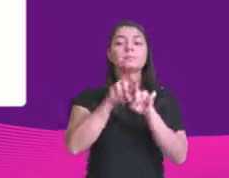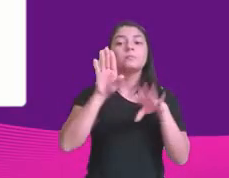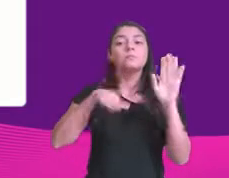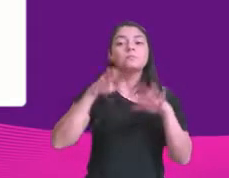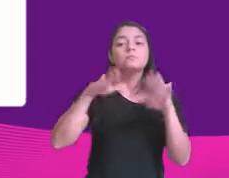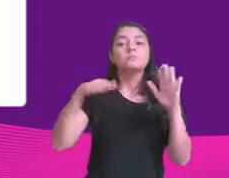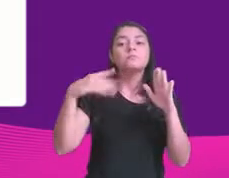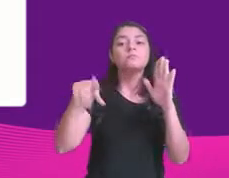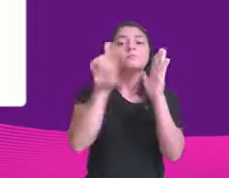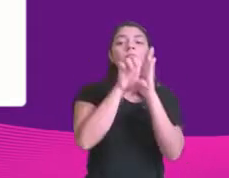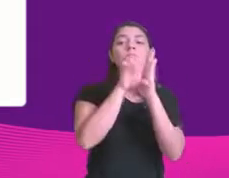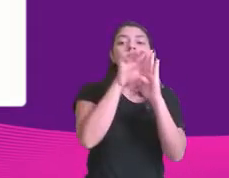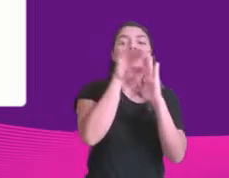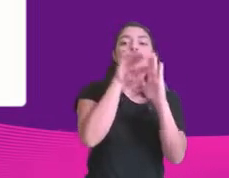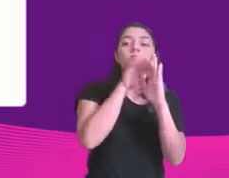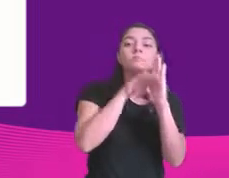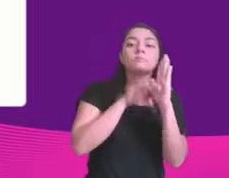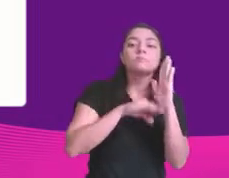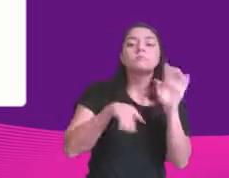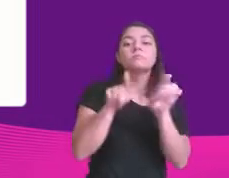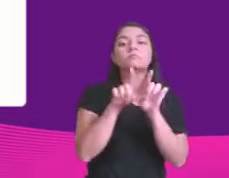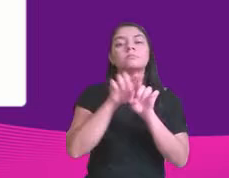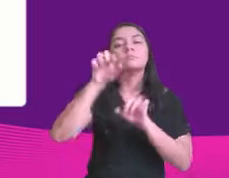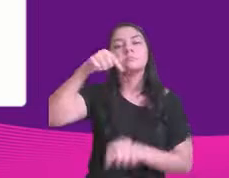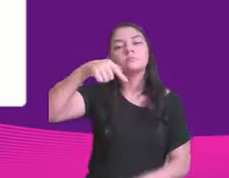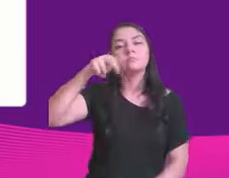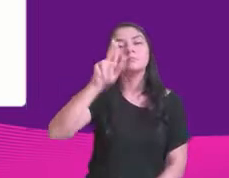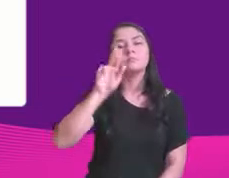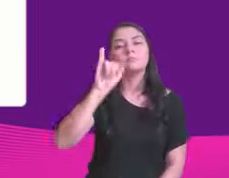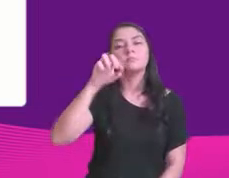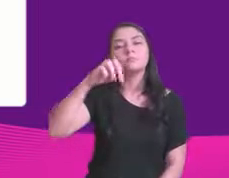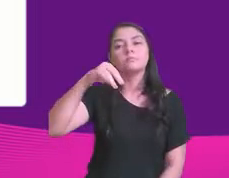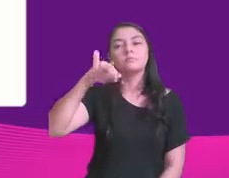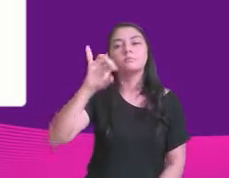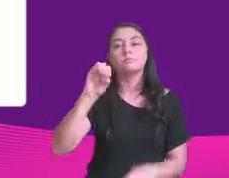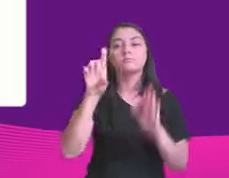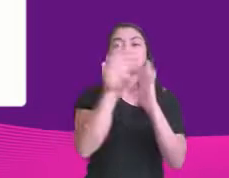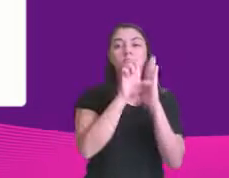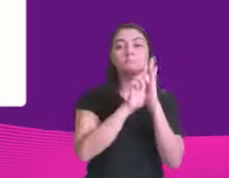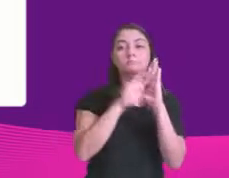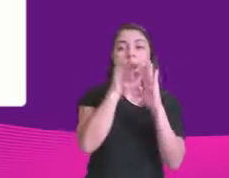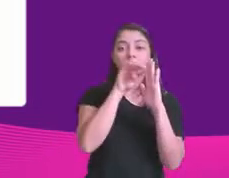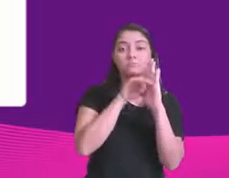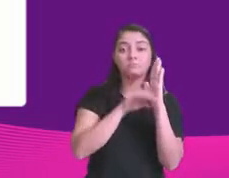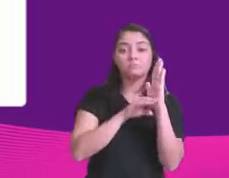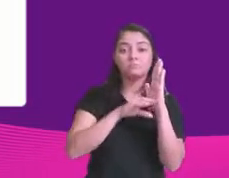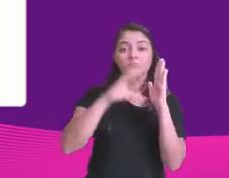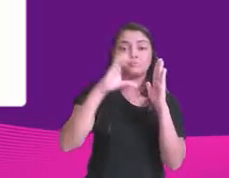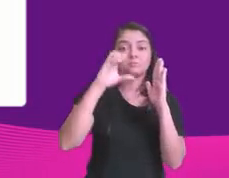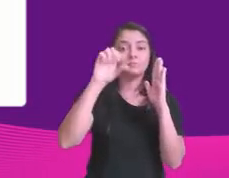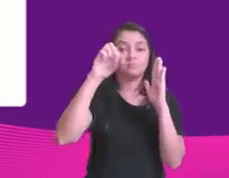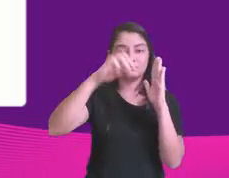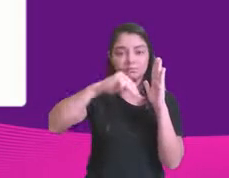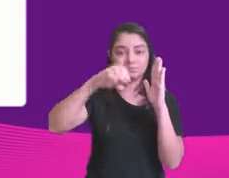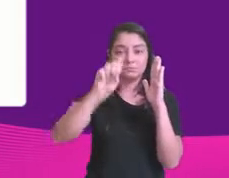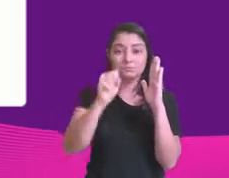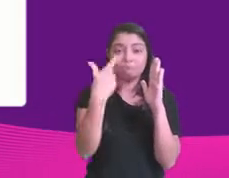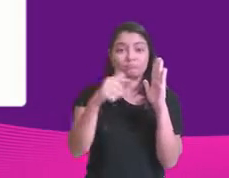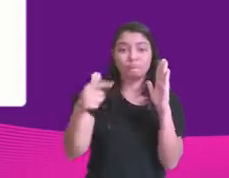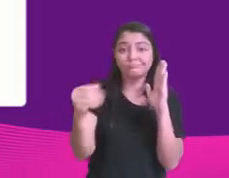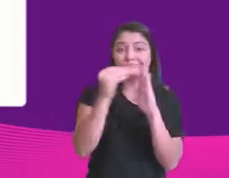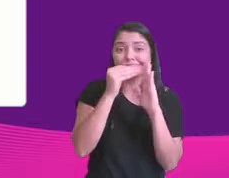legislação, e aí a gente fala de hipertermoquimioterapia, e aí a gente vê um problema de legislação, porque não está no rol da ANS, e é muito difícil, às vezes, a gente